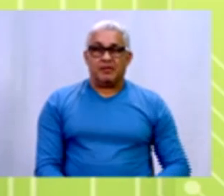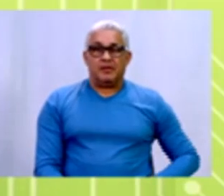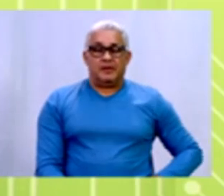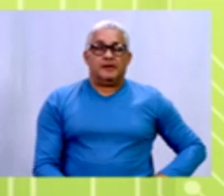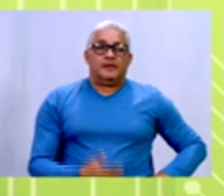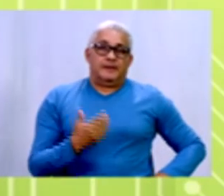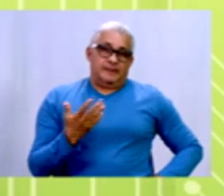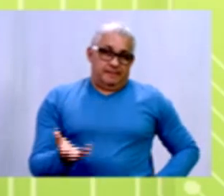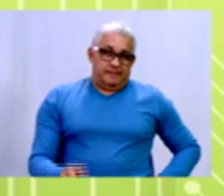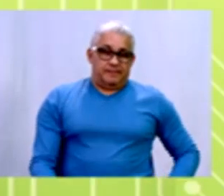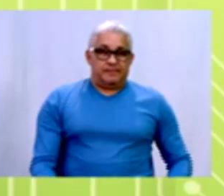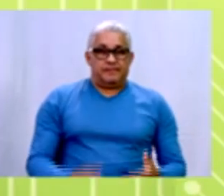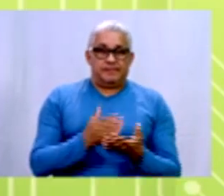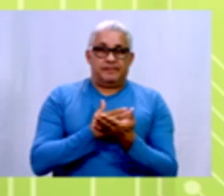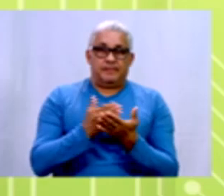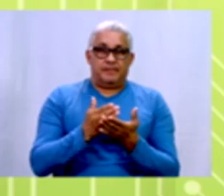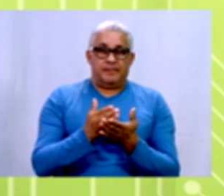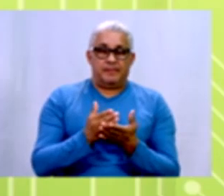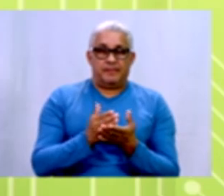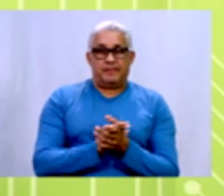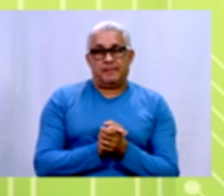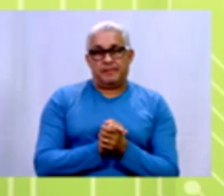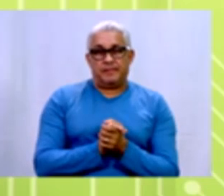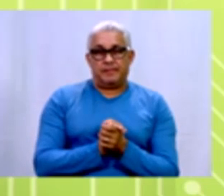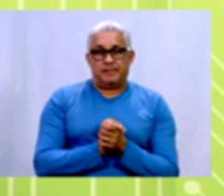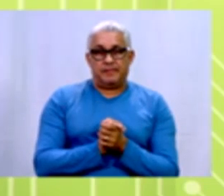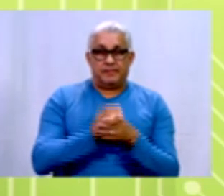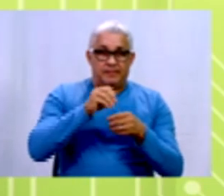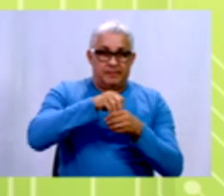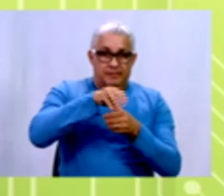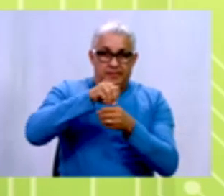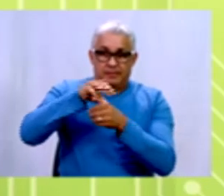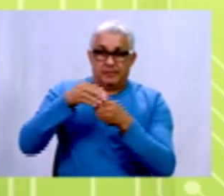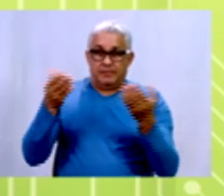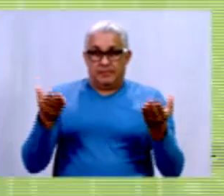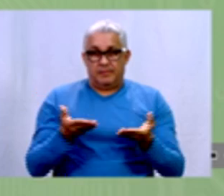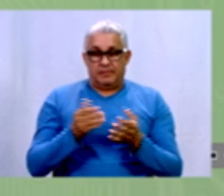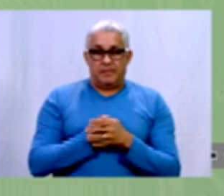Então, vamos começar nosso conteúdo hoje.